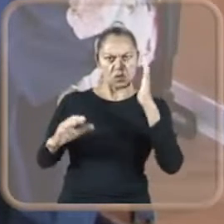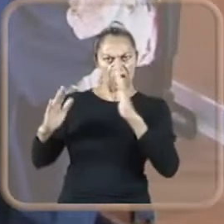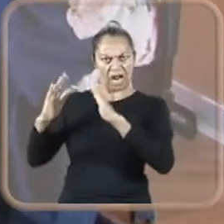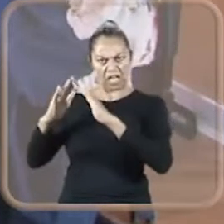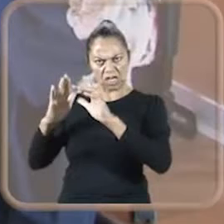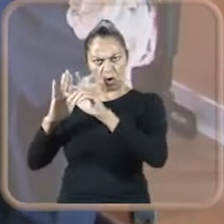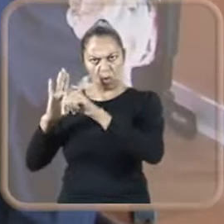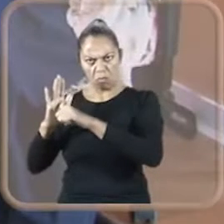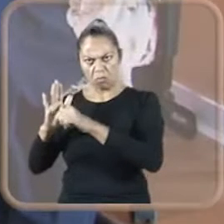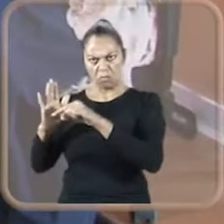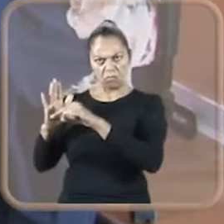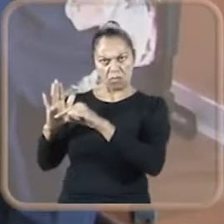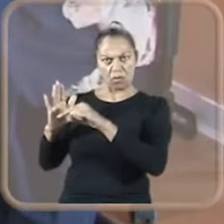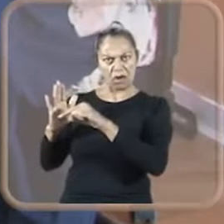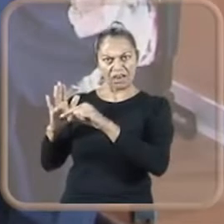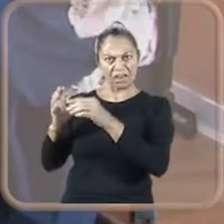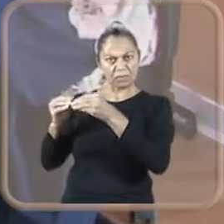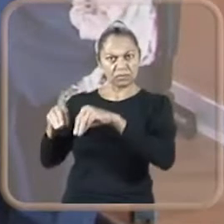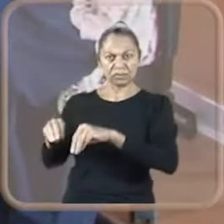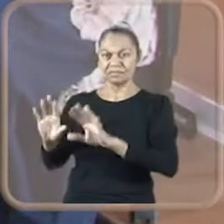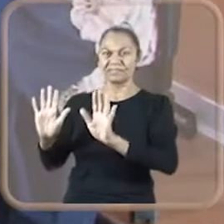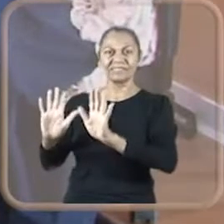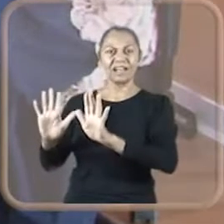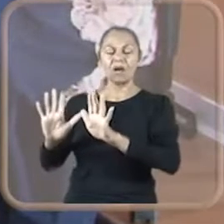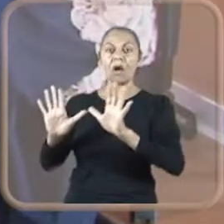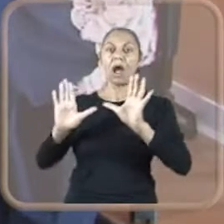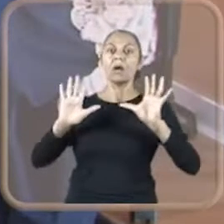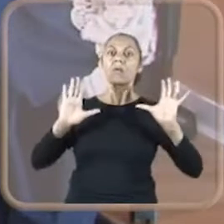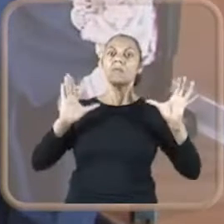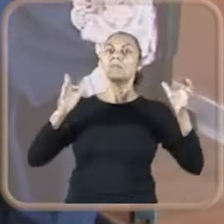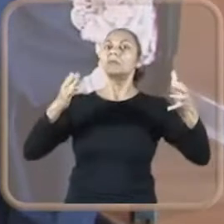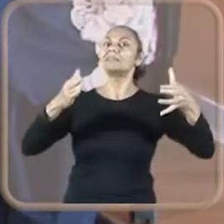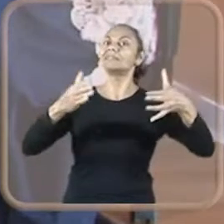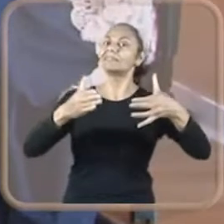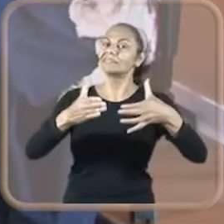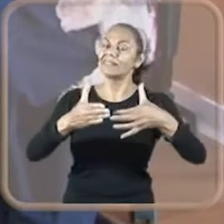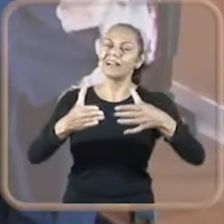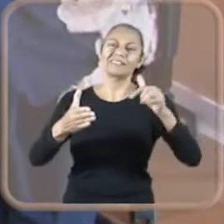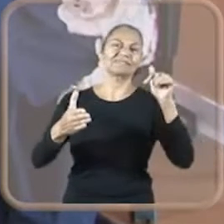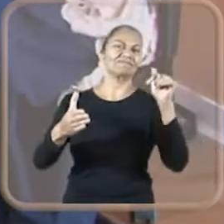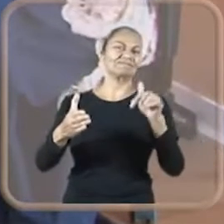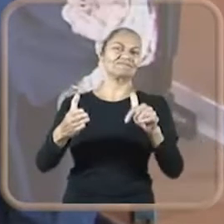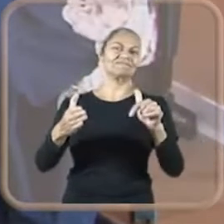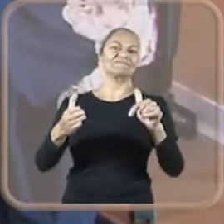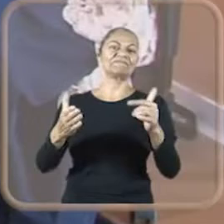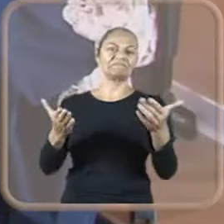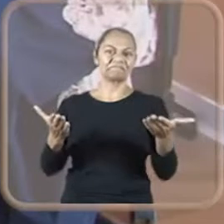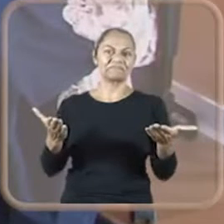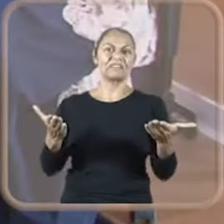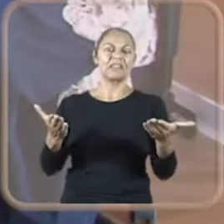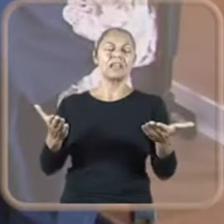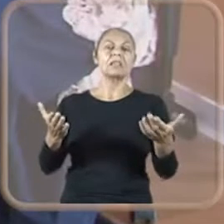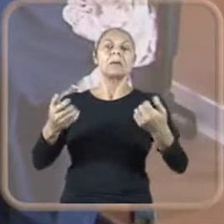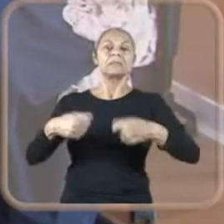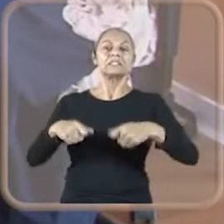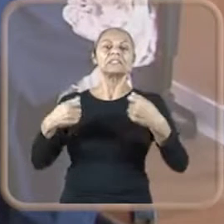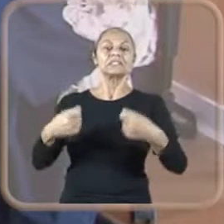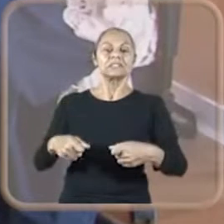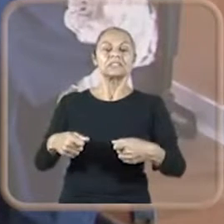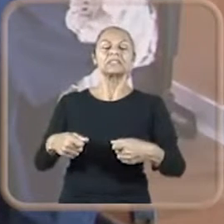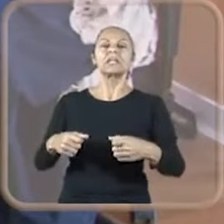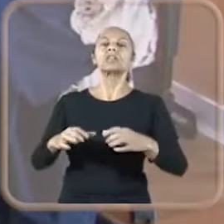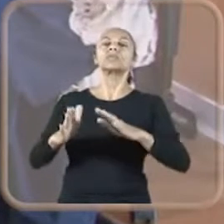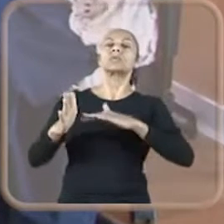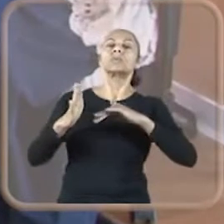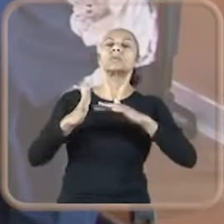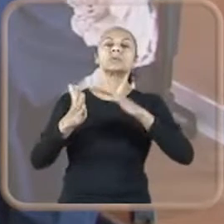vítima pode falar, como também a comunidade que se viu atingida de alguma forma. E é aí que você previne novos conflitos. É